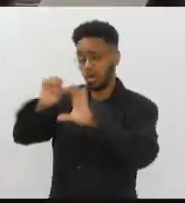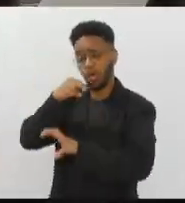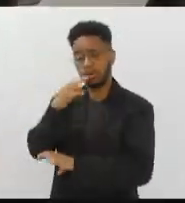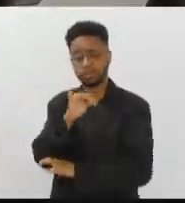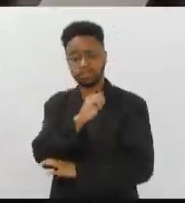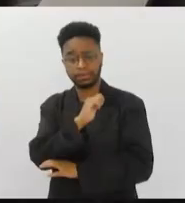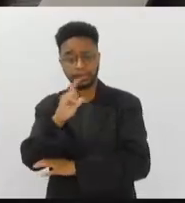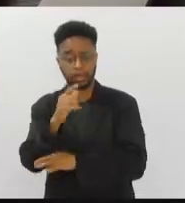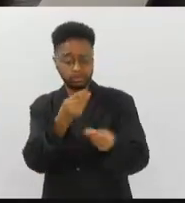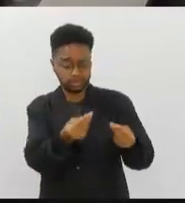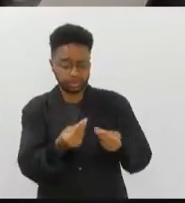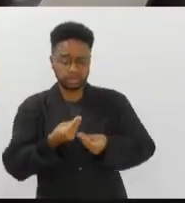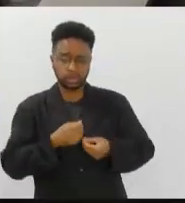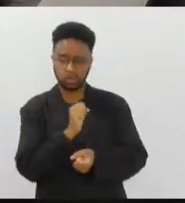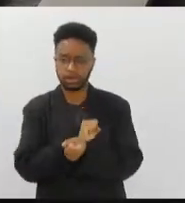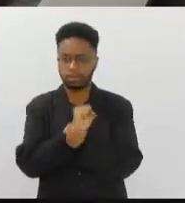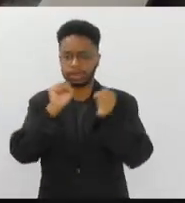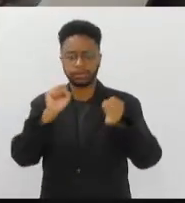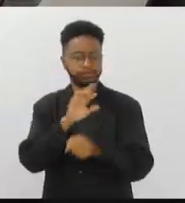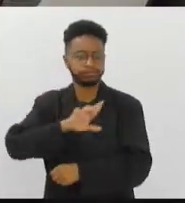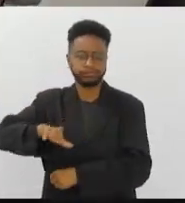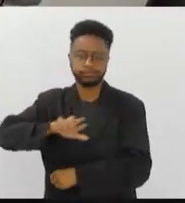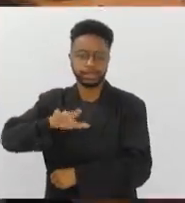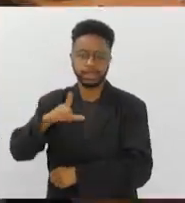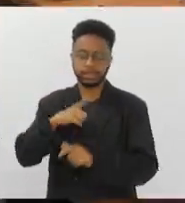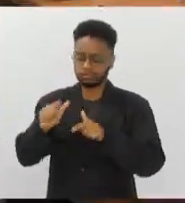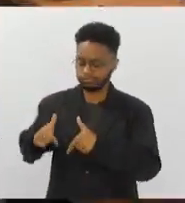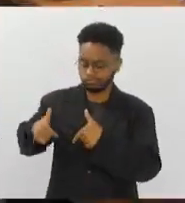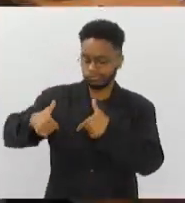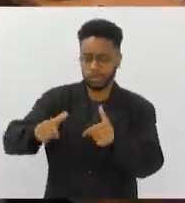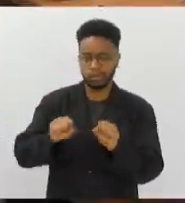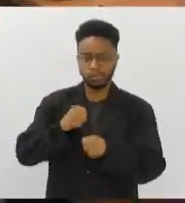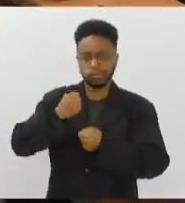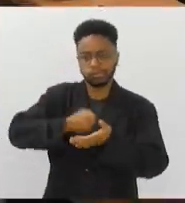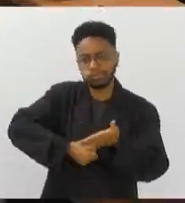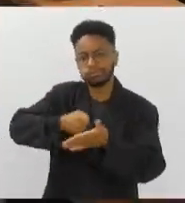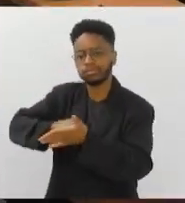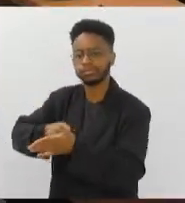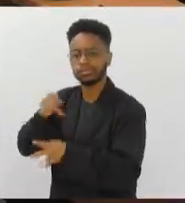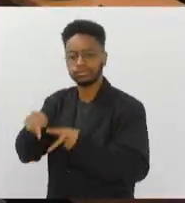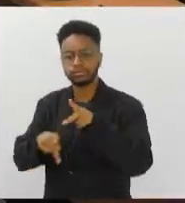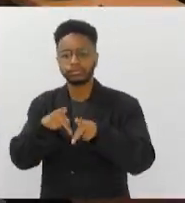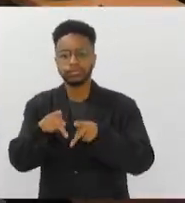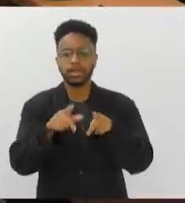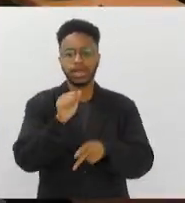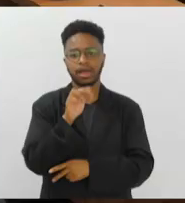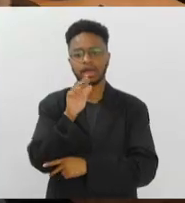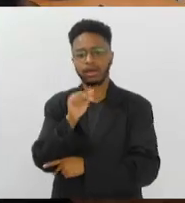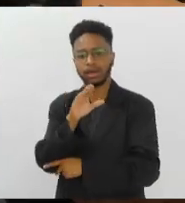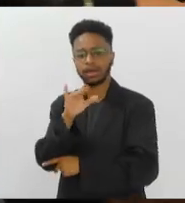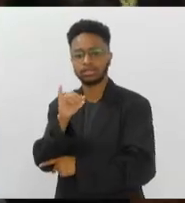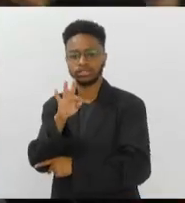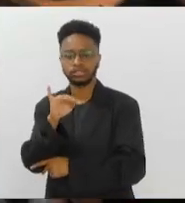Isabel, a liberdade é um dragão no mar de Aracati.